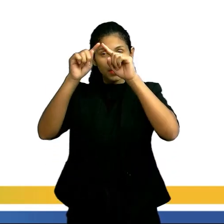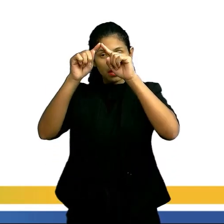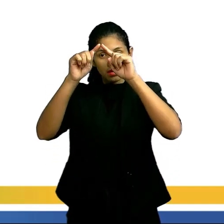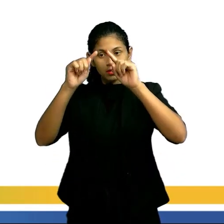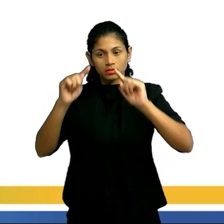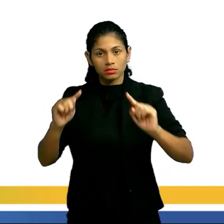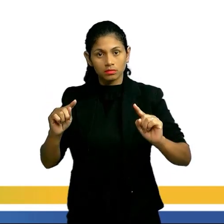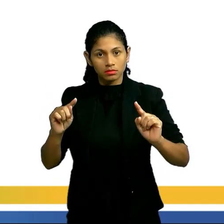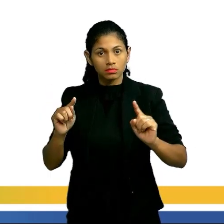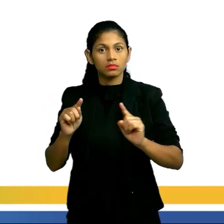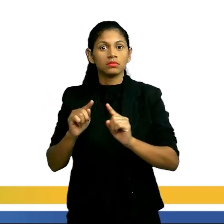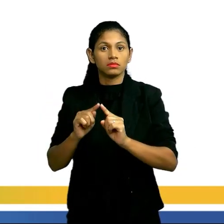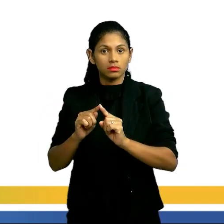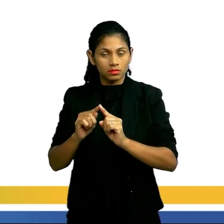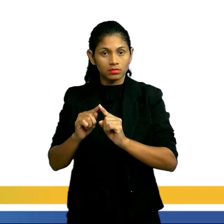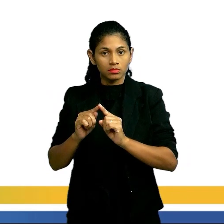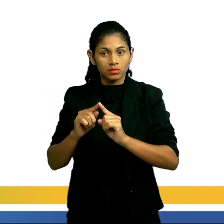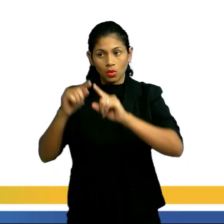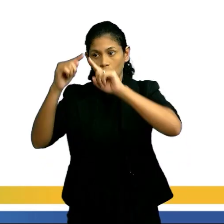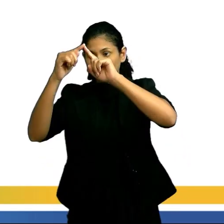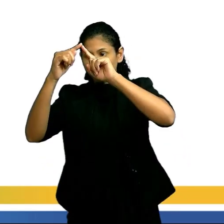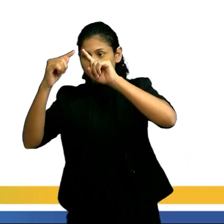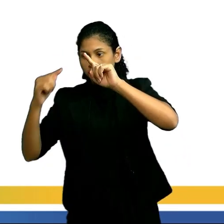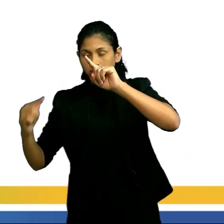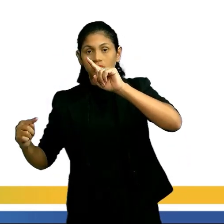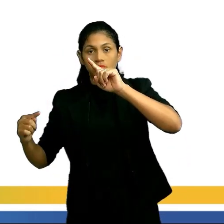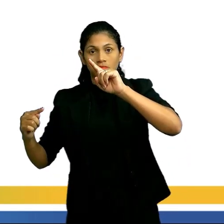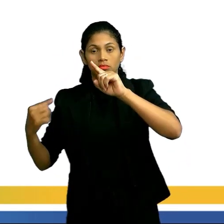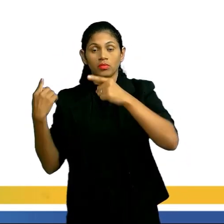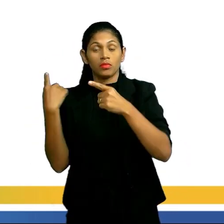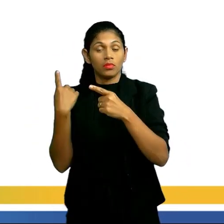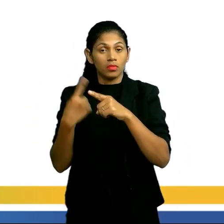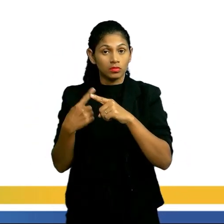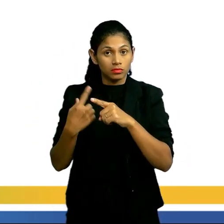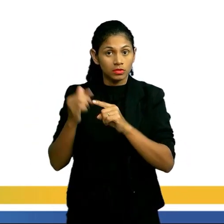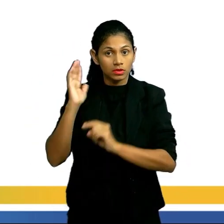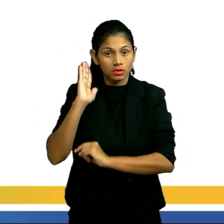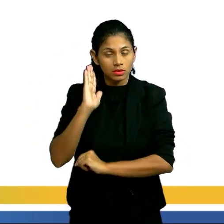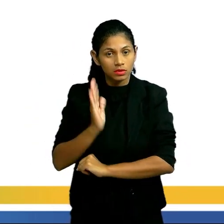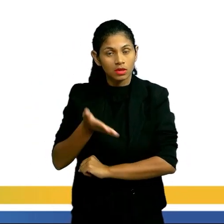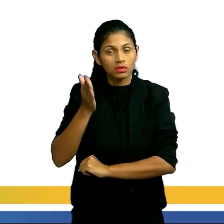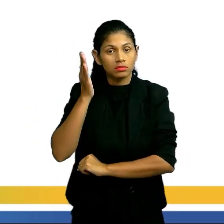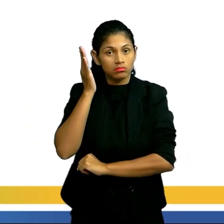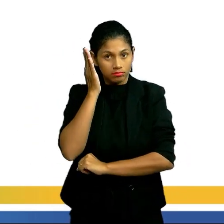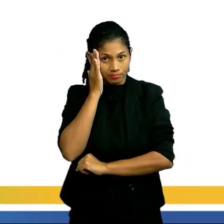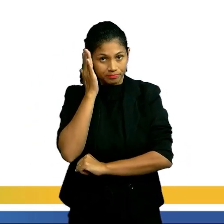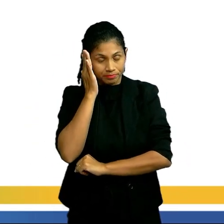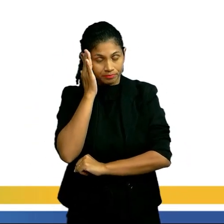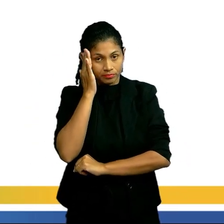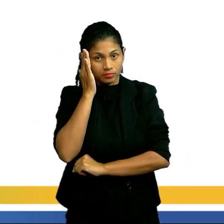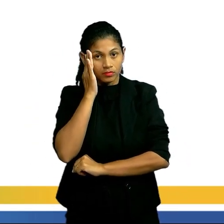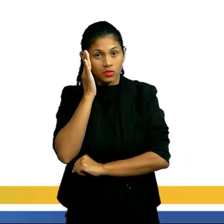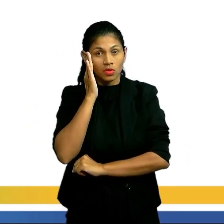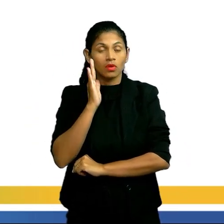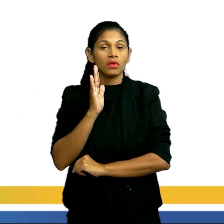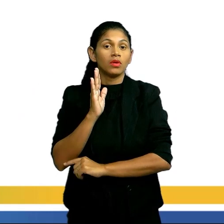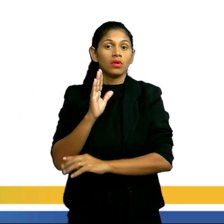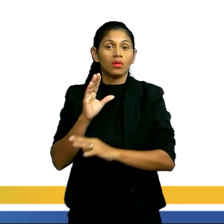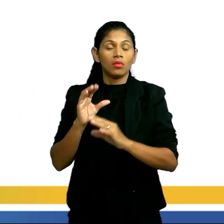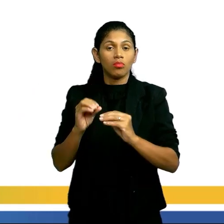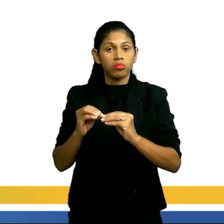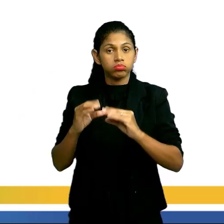seu lado, porque nós já sabemos que os volumes são iguais, ok? Então, pelo enunciado, nós sabemos que o volume da pirâmide do